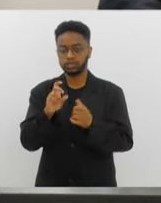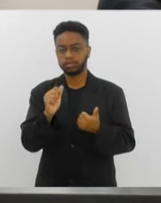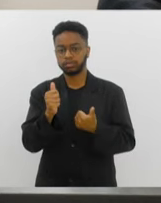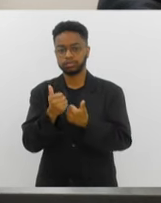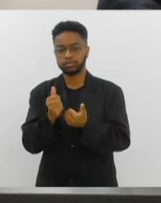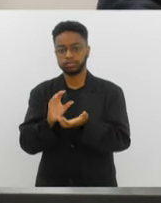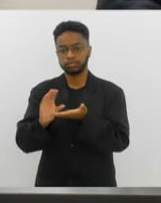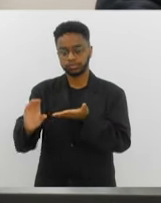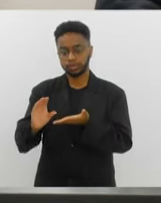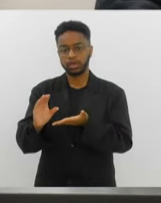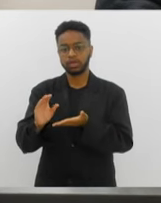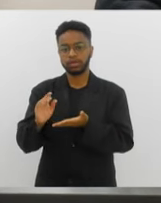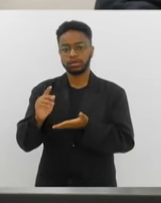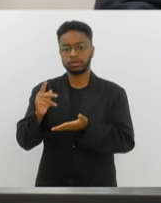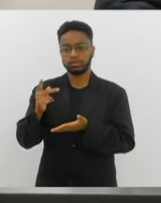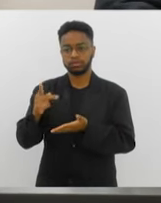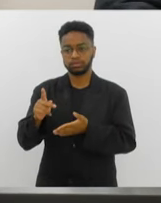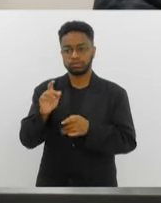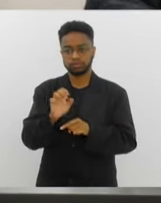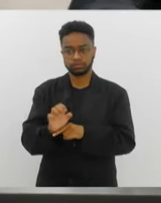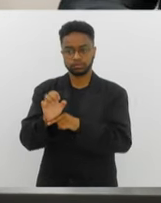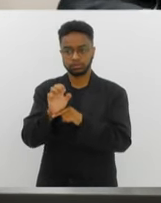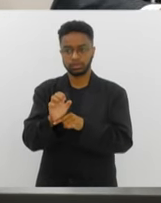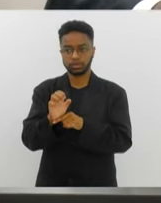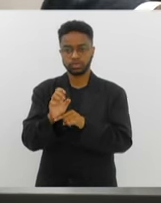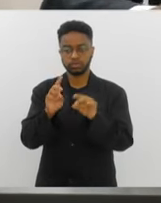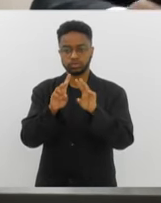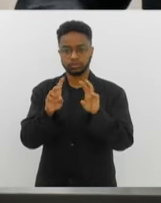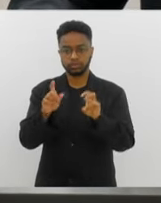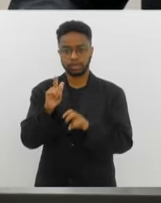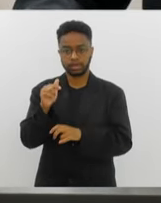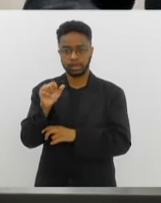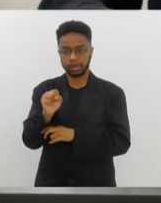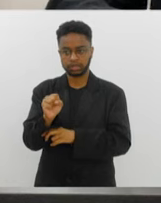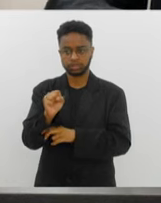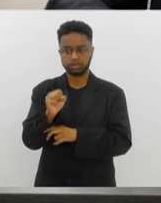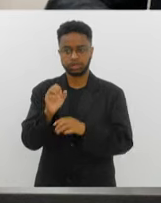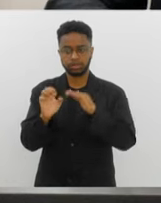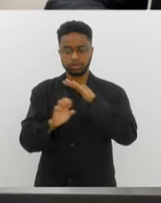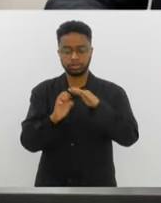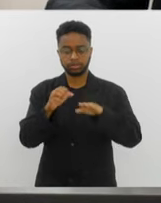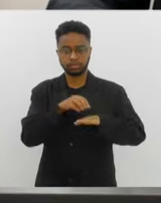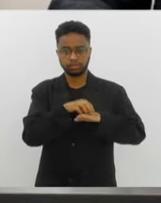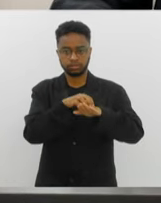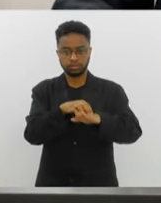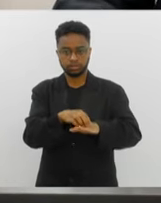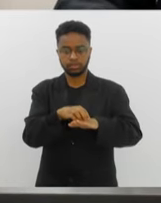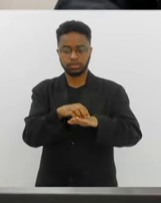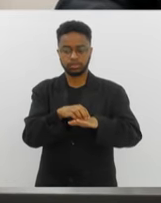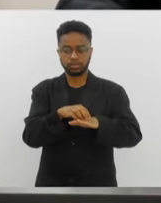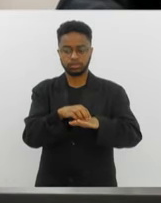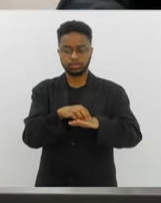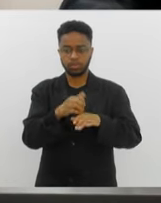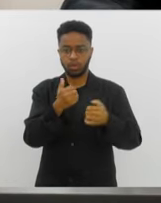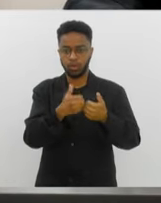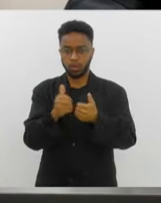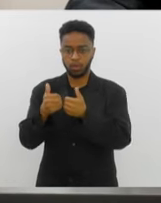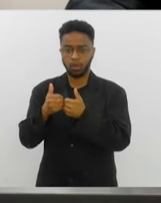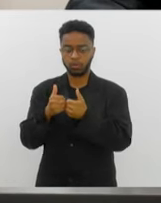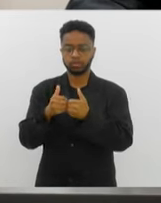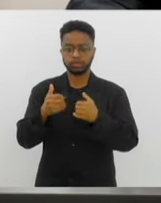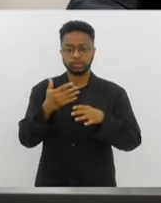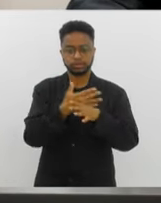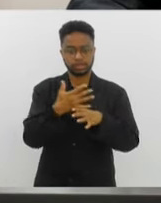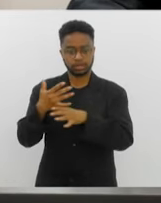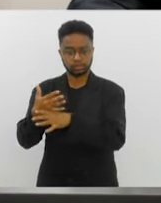ao fornecimento de gás natural veicular às empresas concessionárias de transporte coletivo de passageiro por ônibus intermunicipal no âmbito do Estado do Rio de Janeiro, na forma